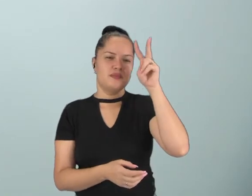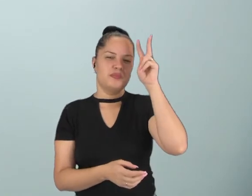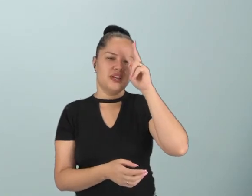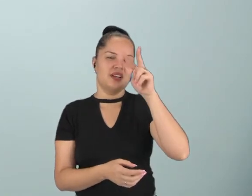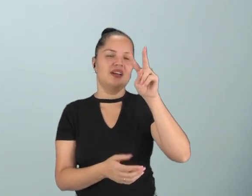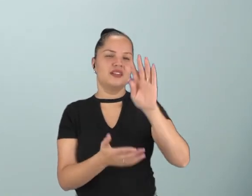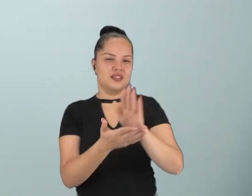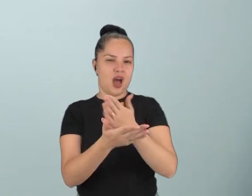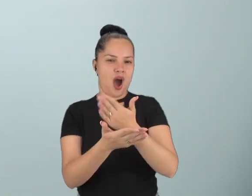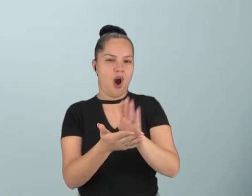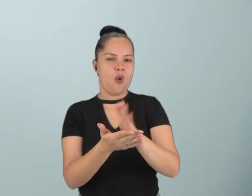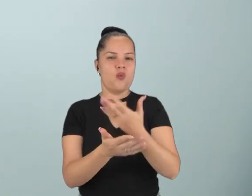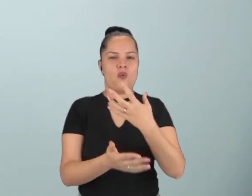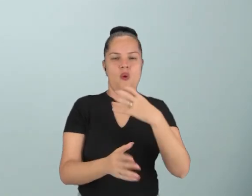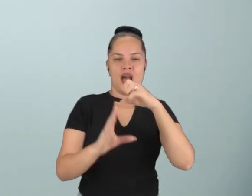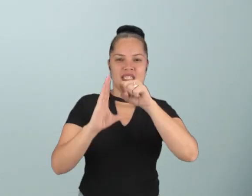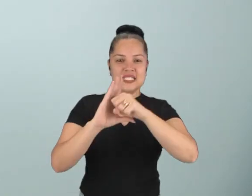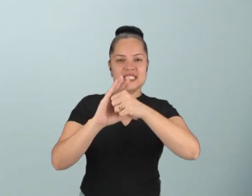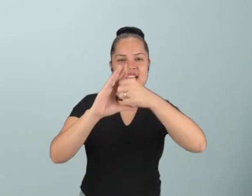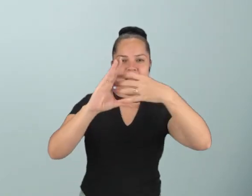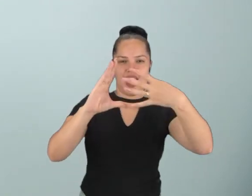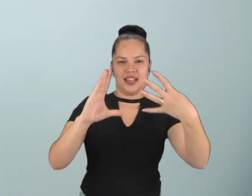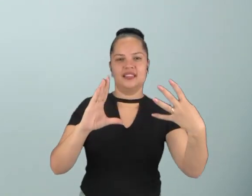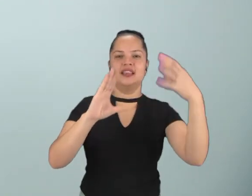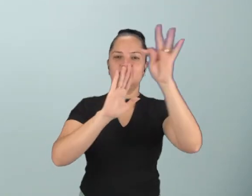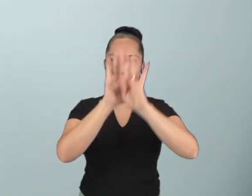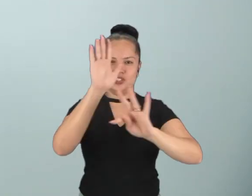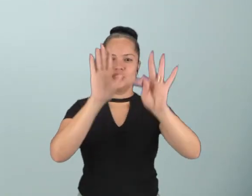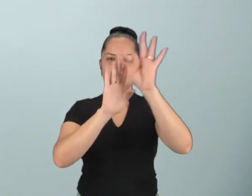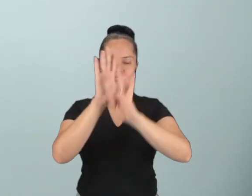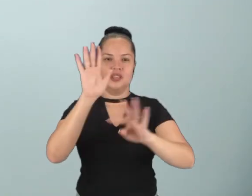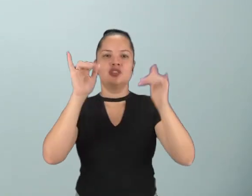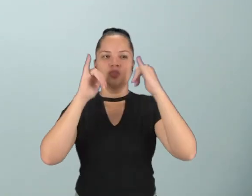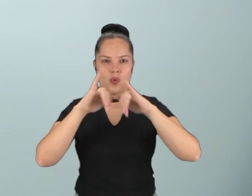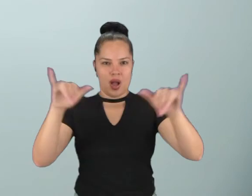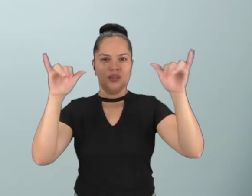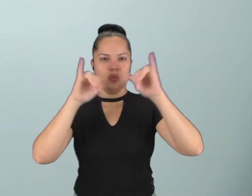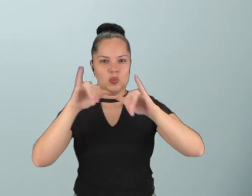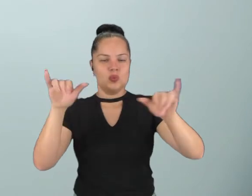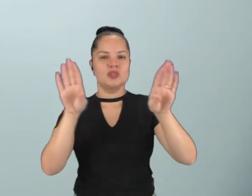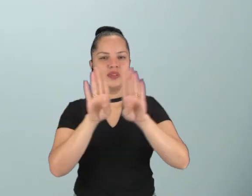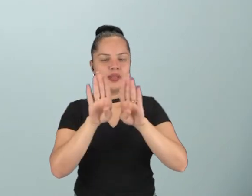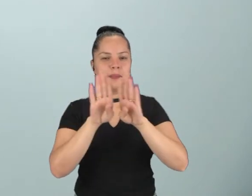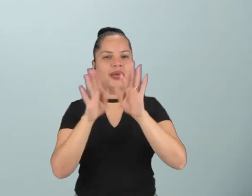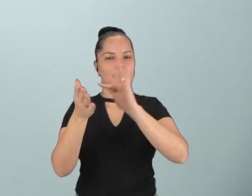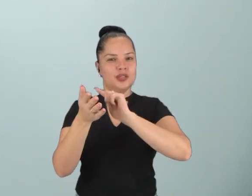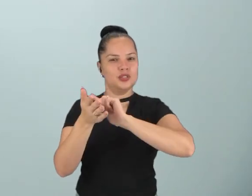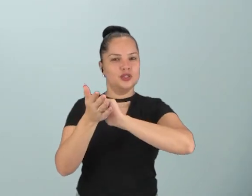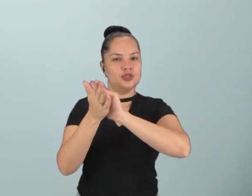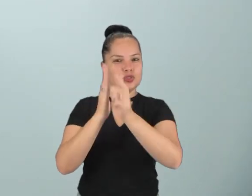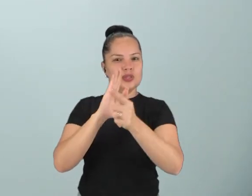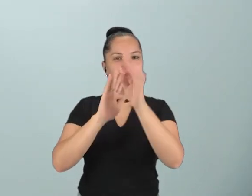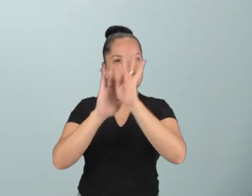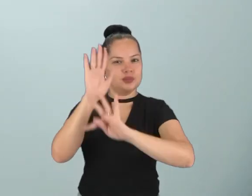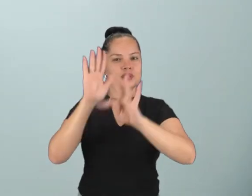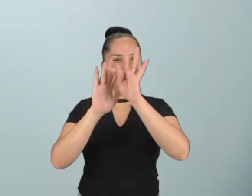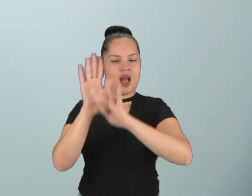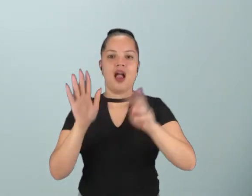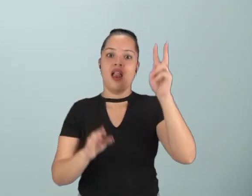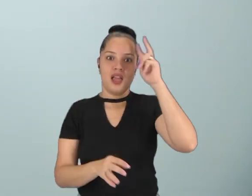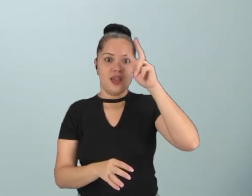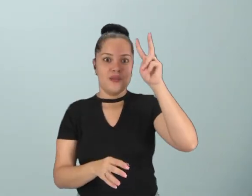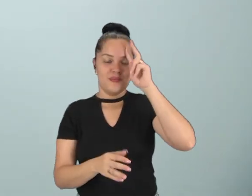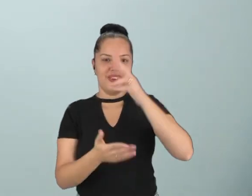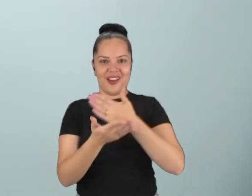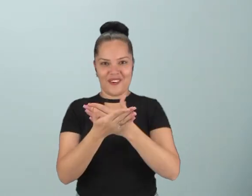dos aspectos e características desse texto aí que é o anúncio publicitário e dos gêneros textuais, vamos relembrar agora o que nós falamos no início dessa